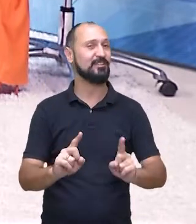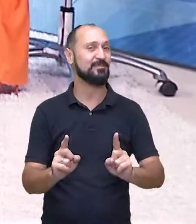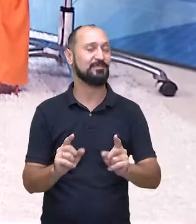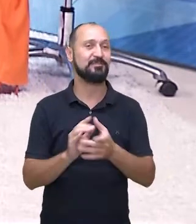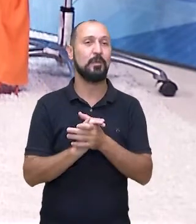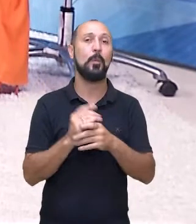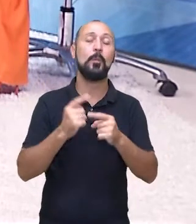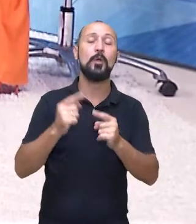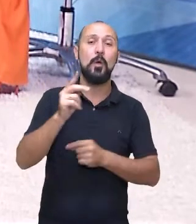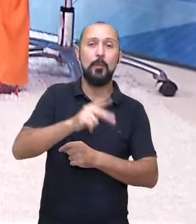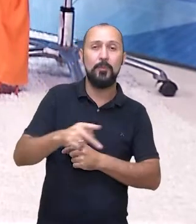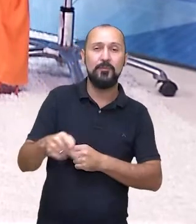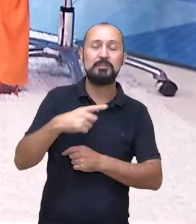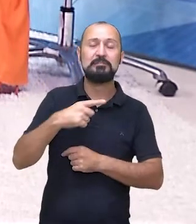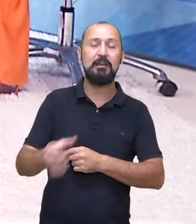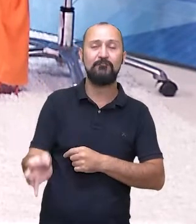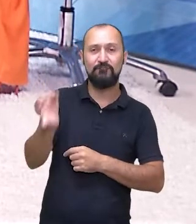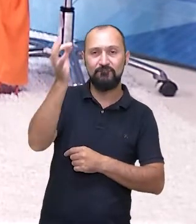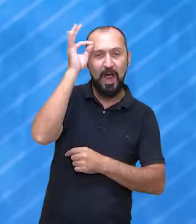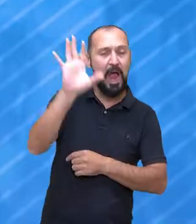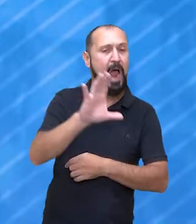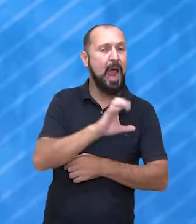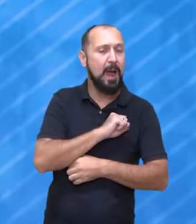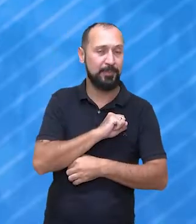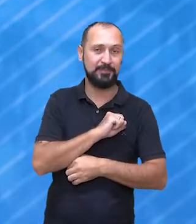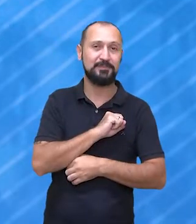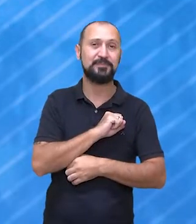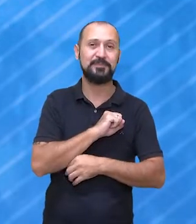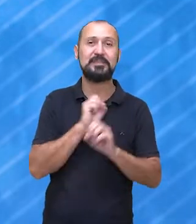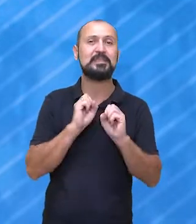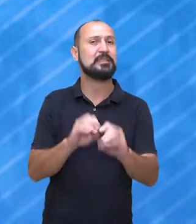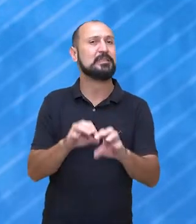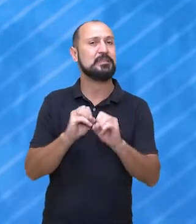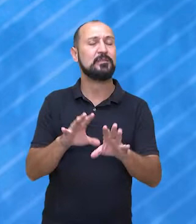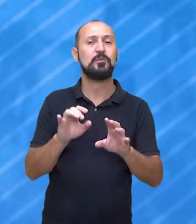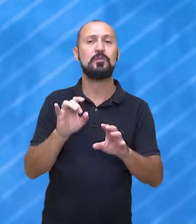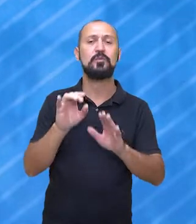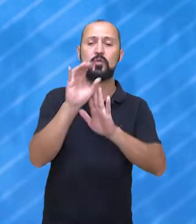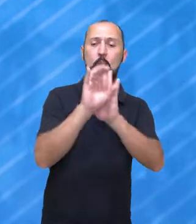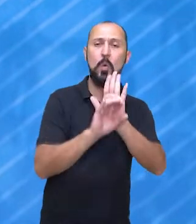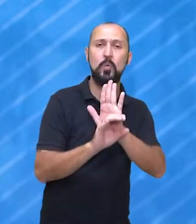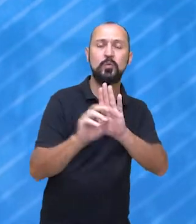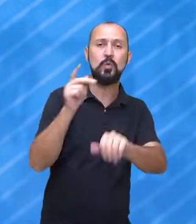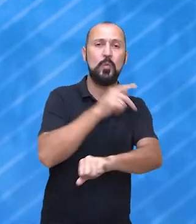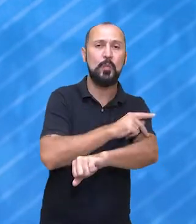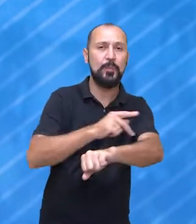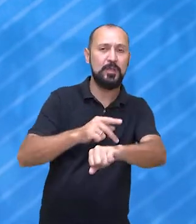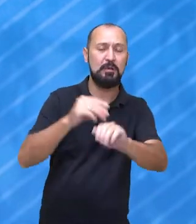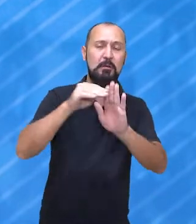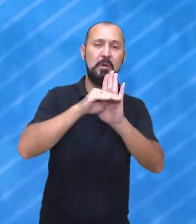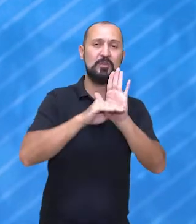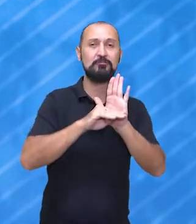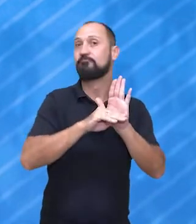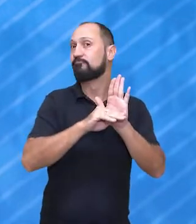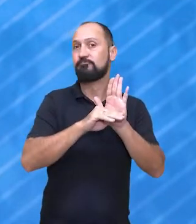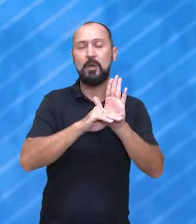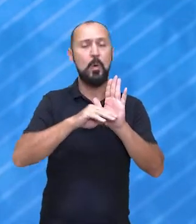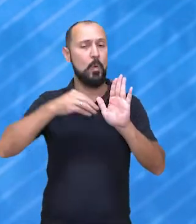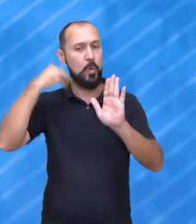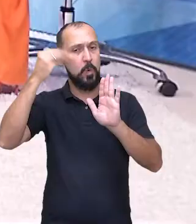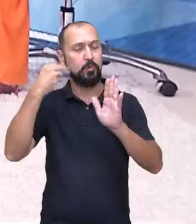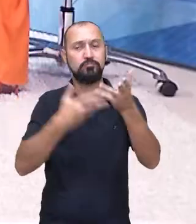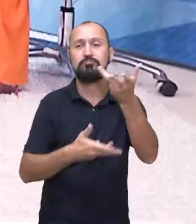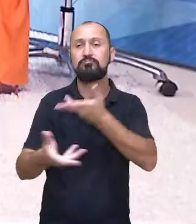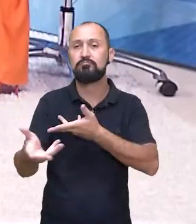não porque realmente o professor vocacionado que ama o que faz ele ensina não só o conteúdo pedagógico para o